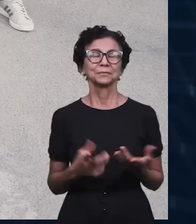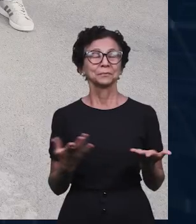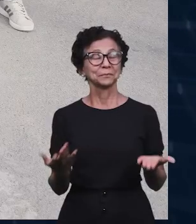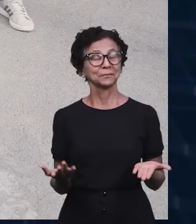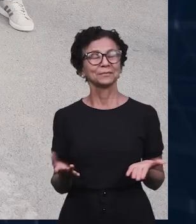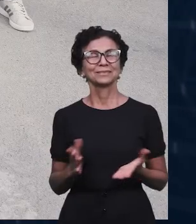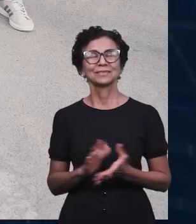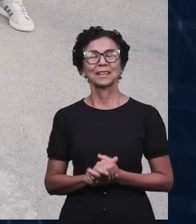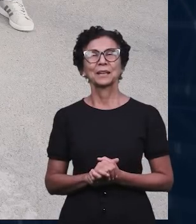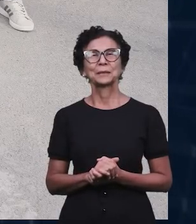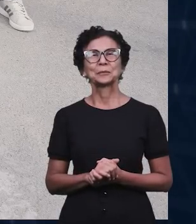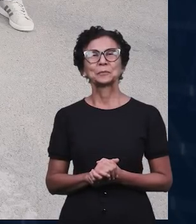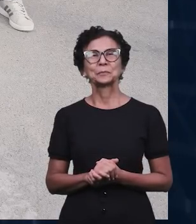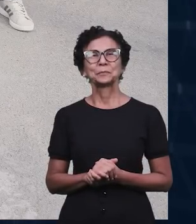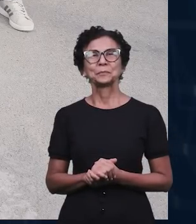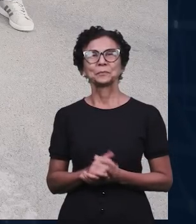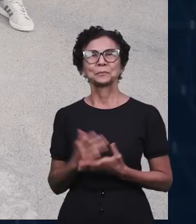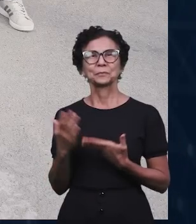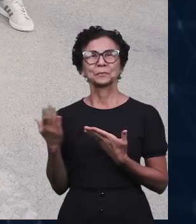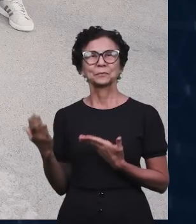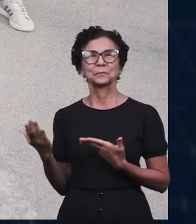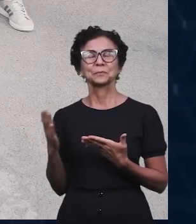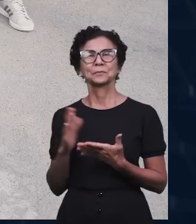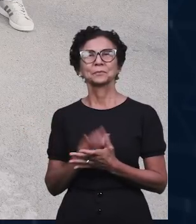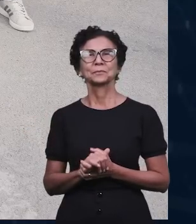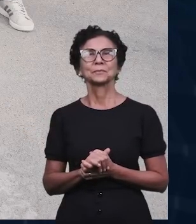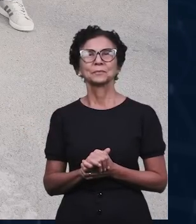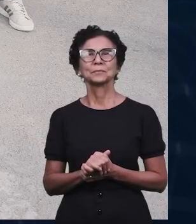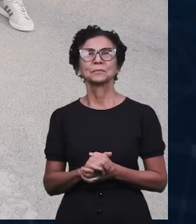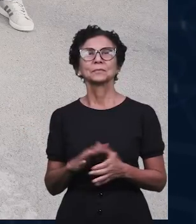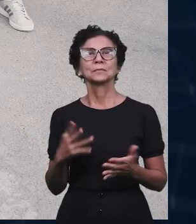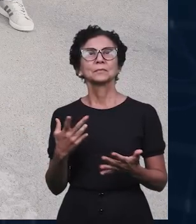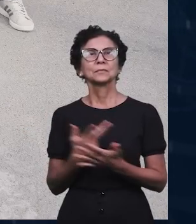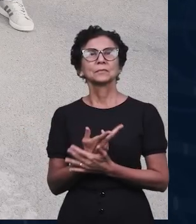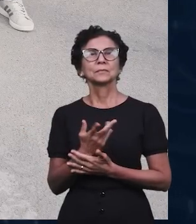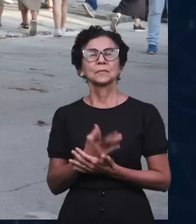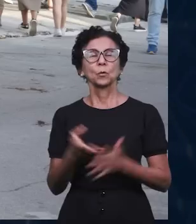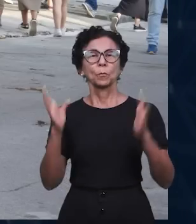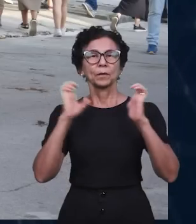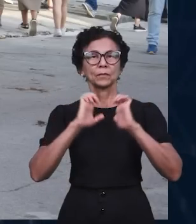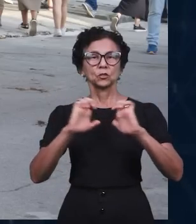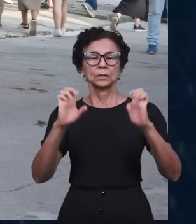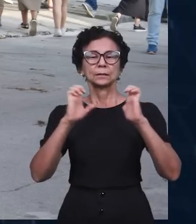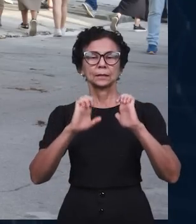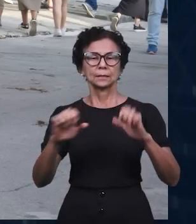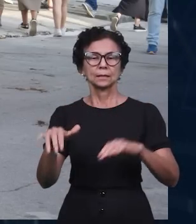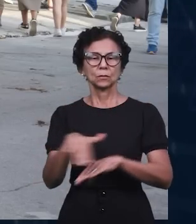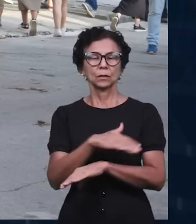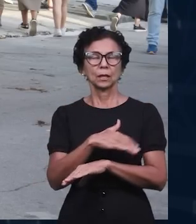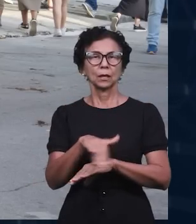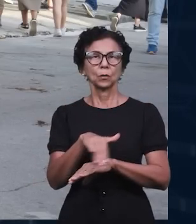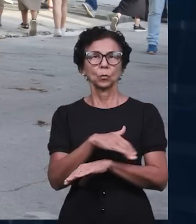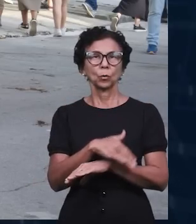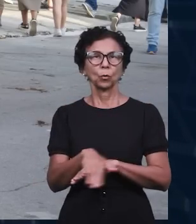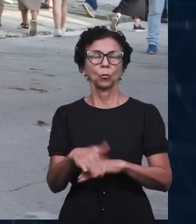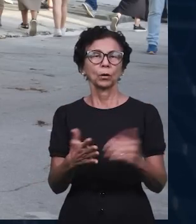E por fim, agora vamos lá para a região do Vale do Paraíba. Por lá, foi realizada mais uma edição do Evangelho Sem Fronteiras,